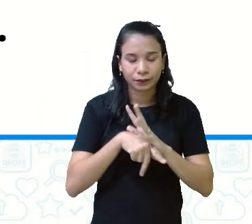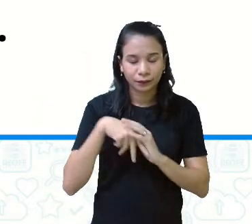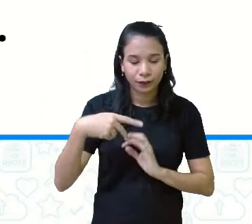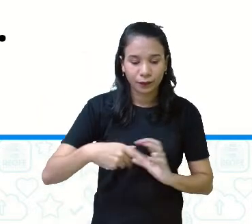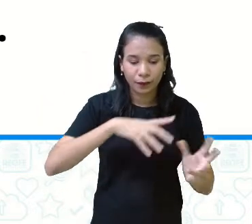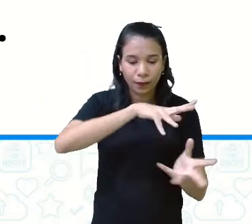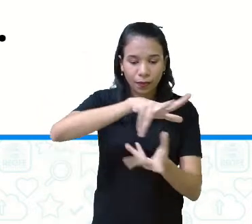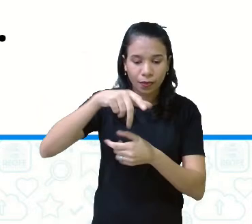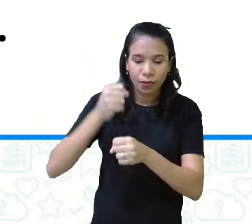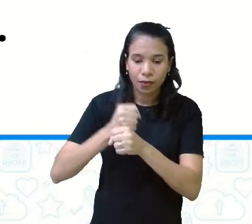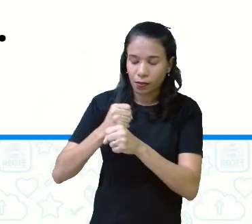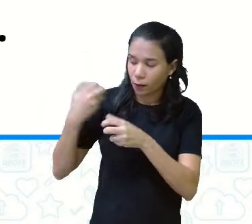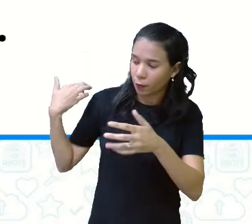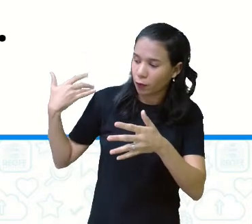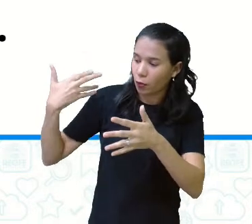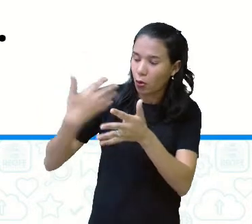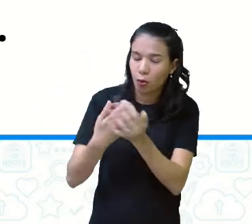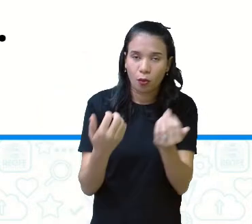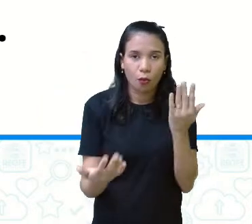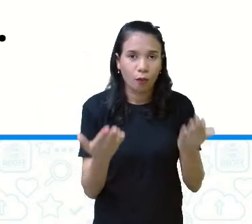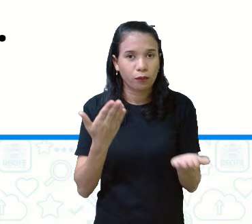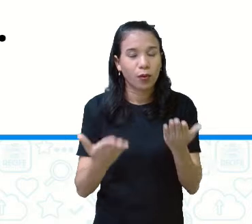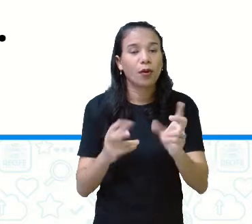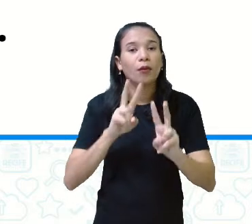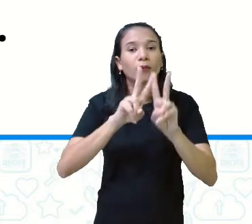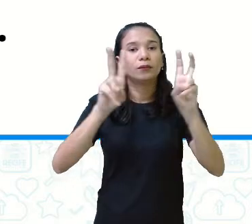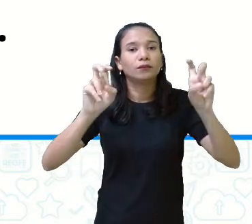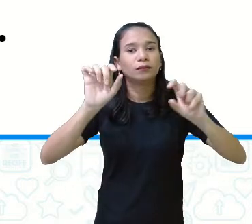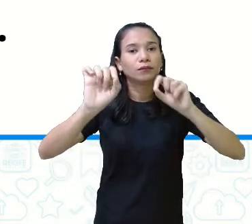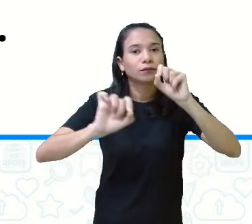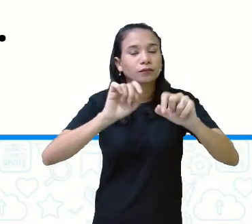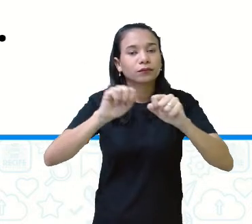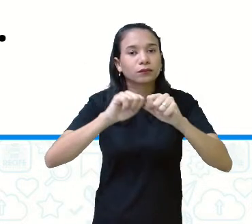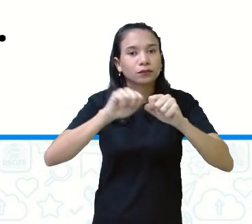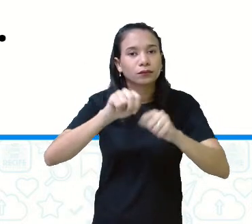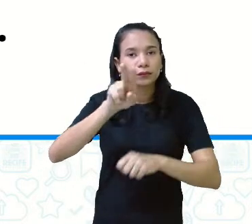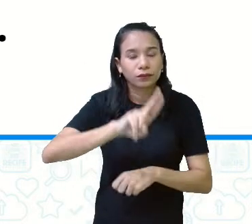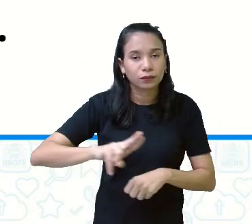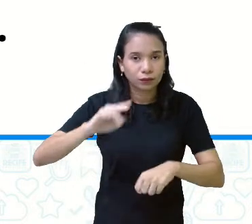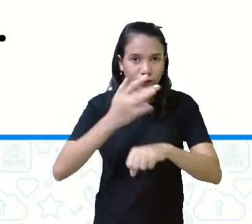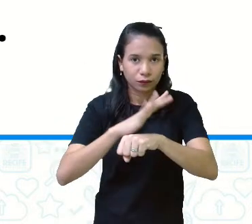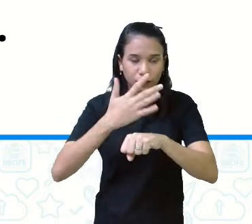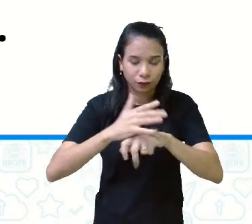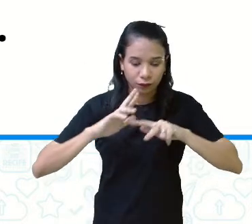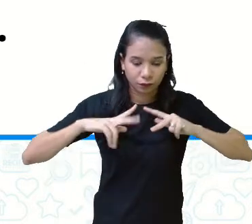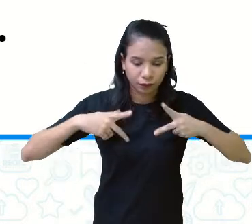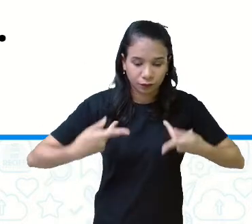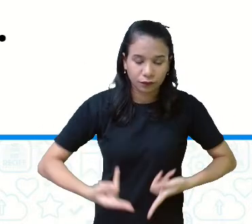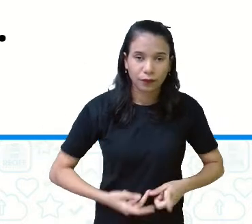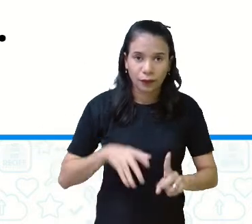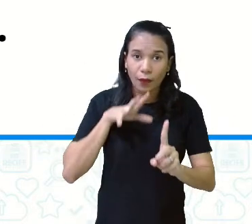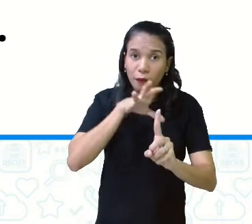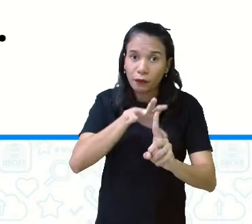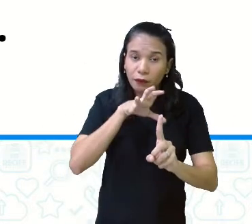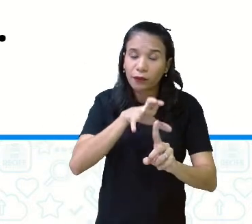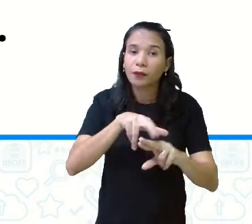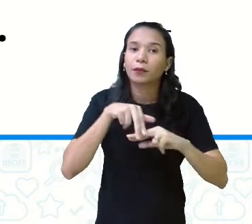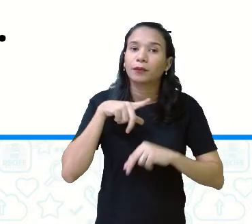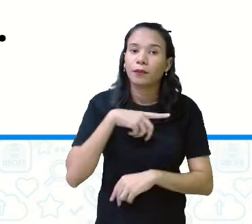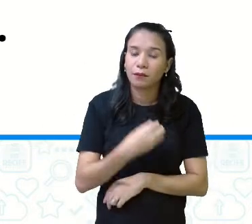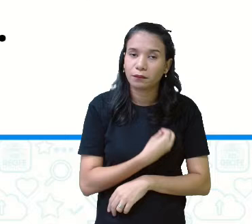planeta ao longo dos últimos tempos, o que, em tese, é causado pelas práticas humanas, embora